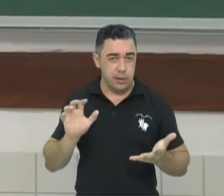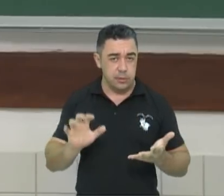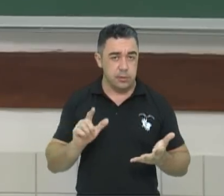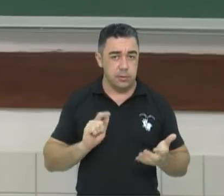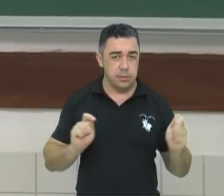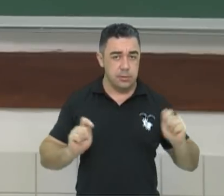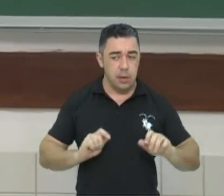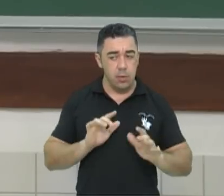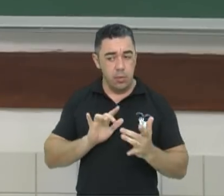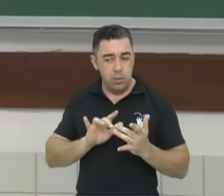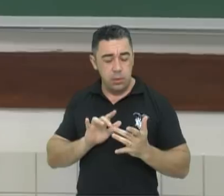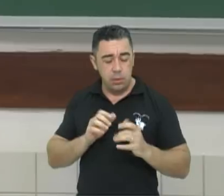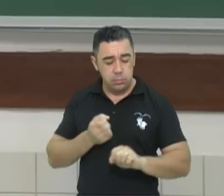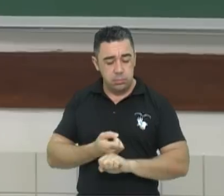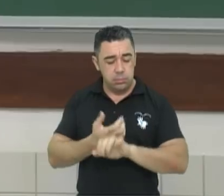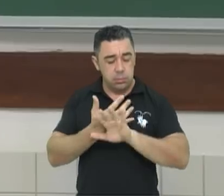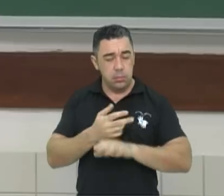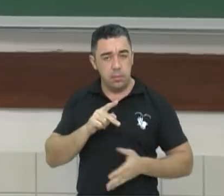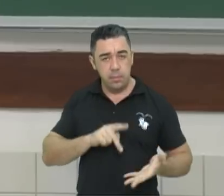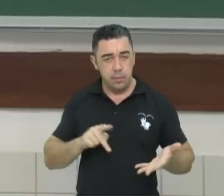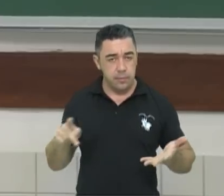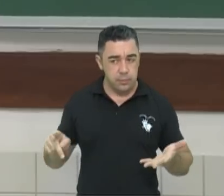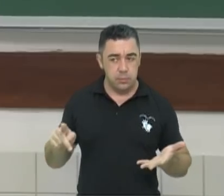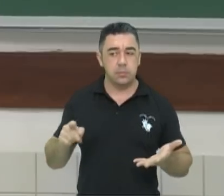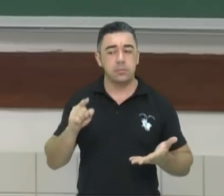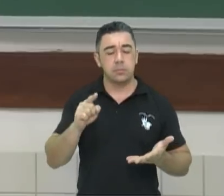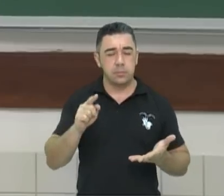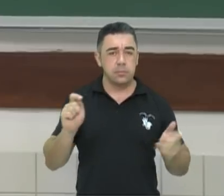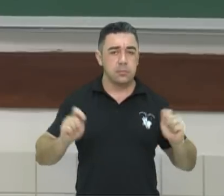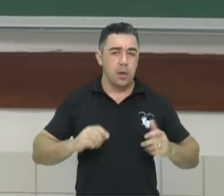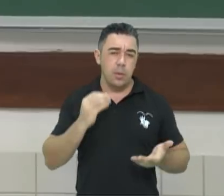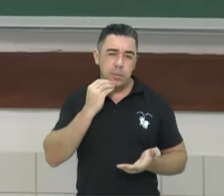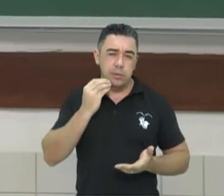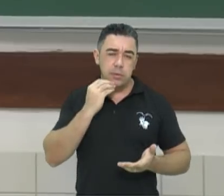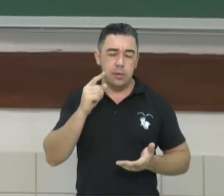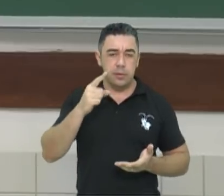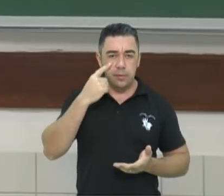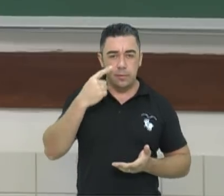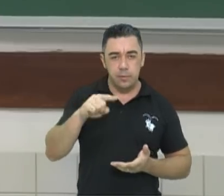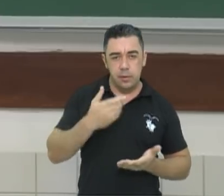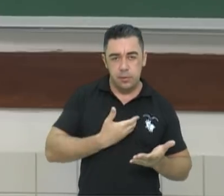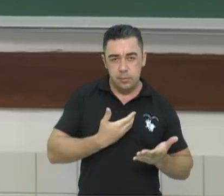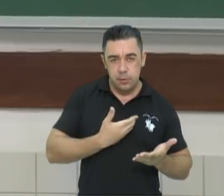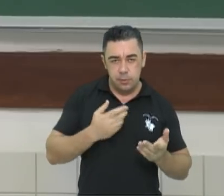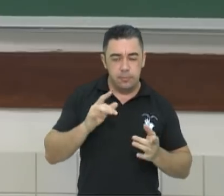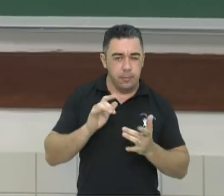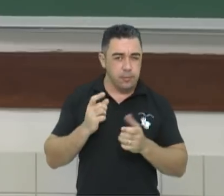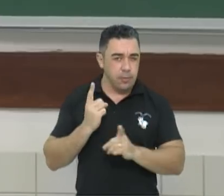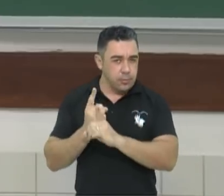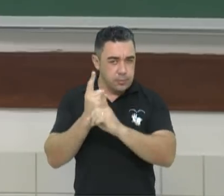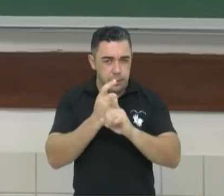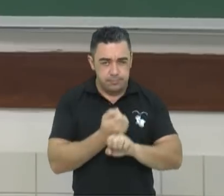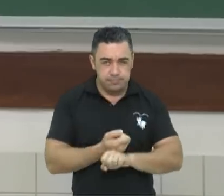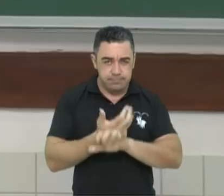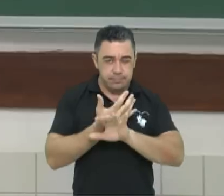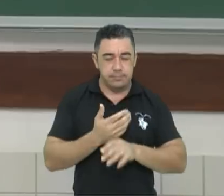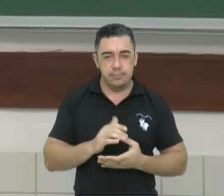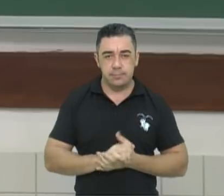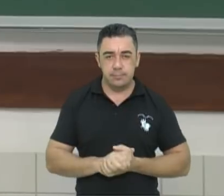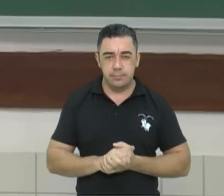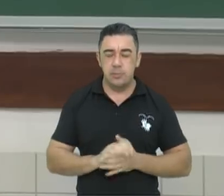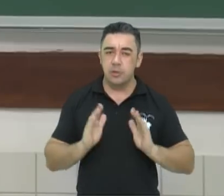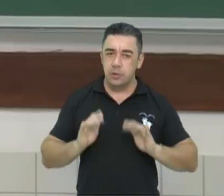contato a mais com o seu professor e a oportunidade de você rever seus amigos, tá bom? Então, com